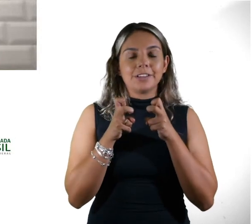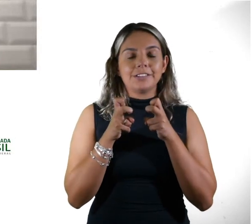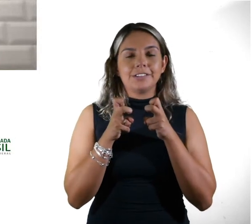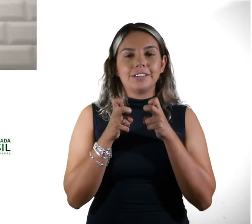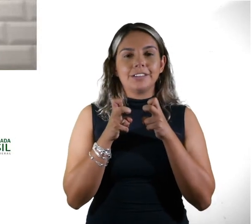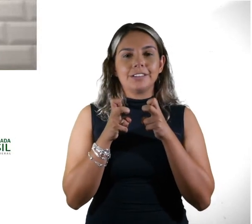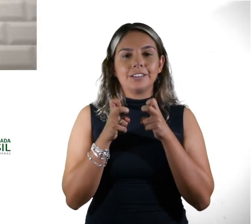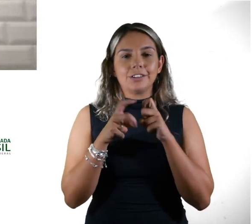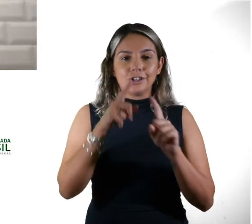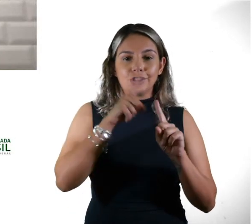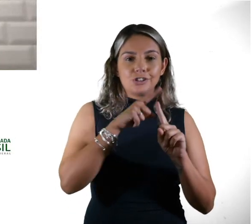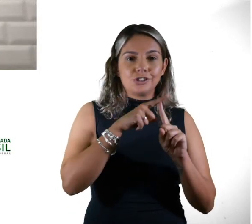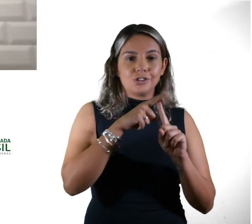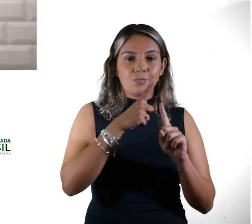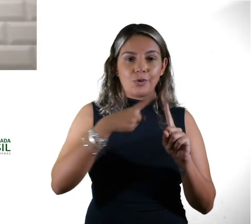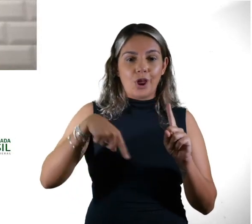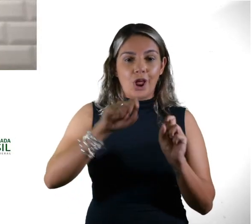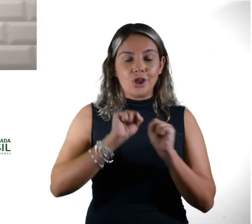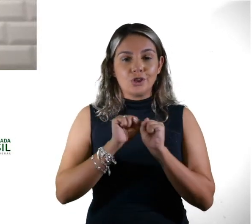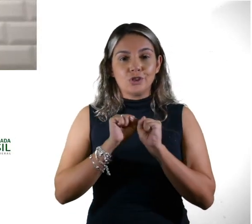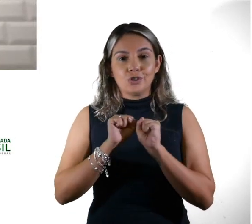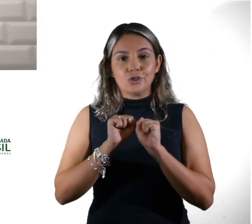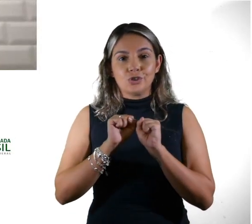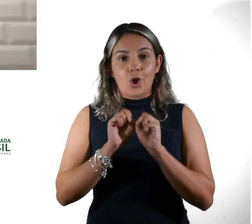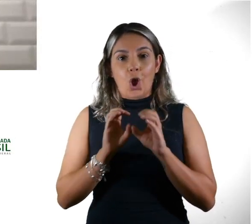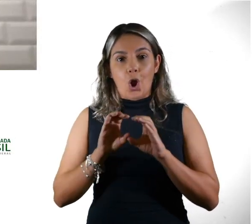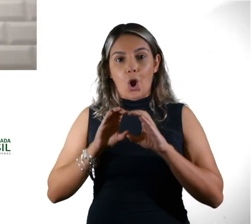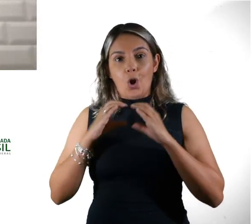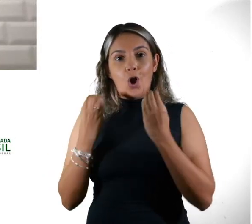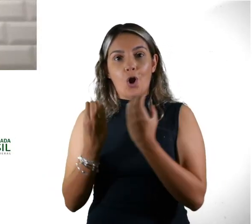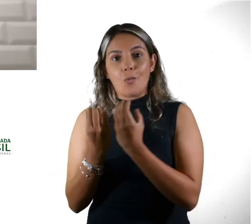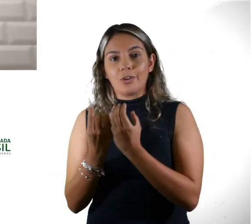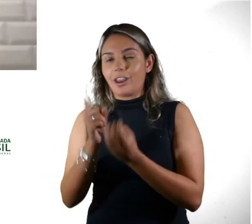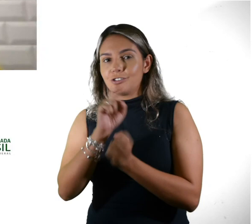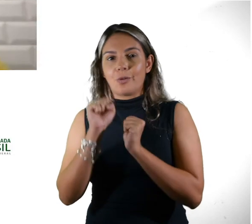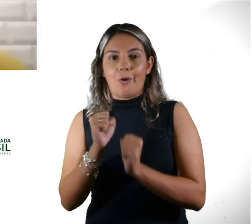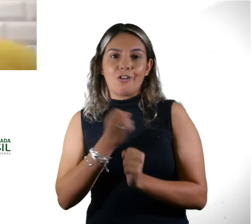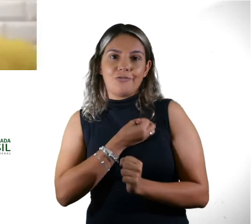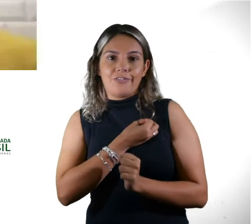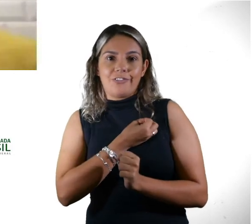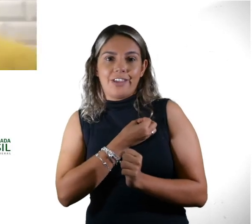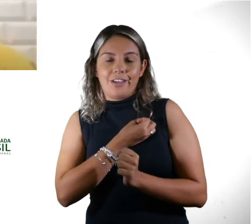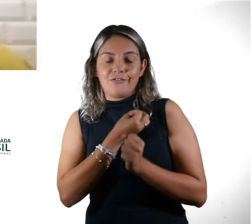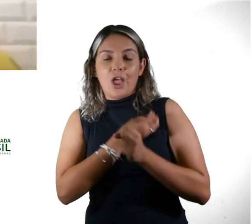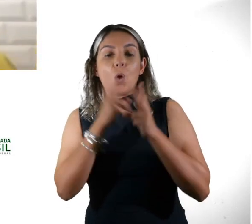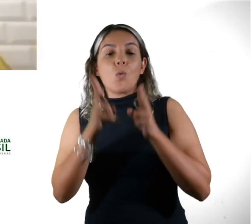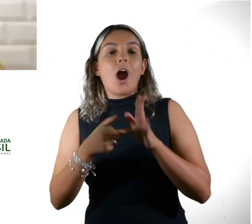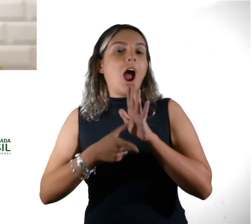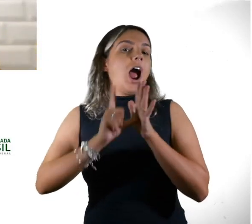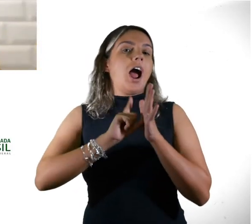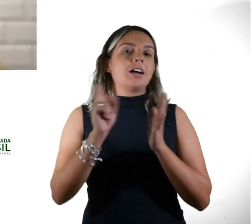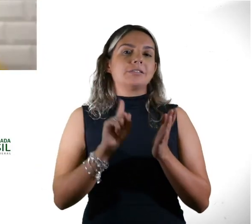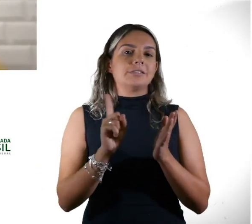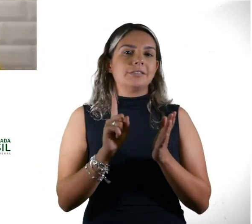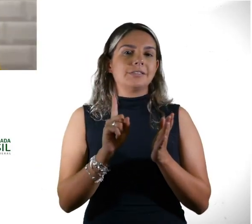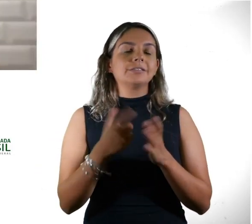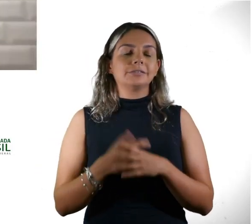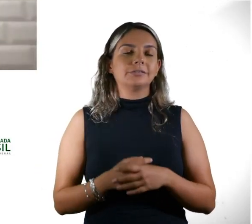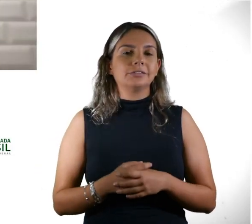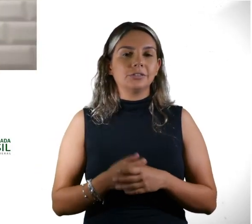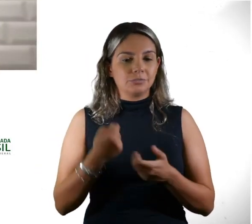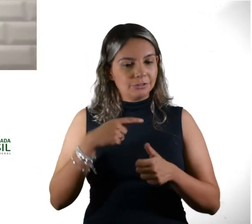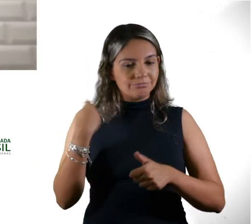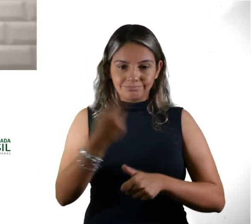de civilização não é possível, não podemos continuar a viver como vivíamos, como temos vivido até agora, e portanto